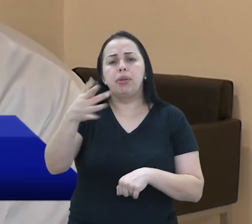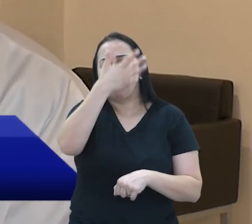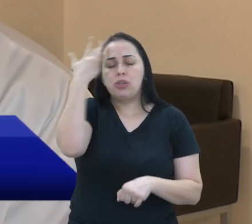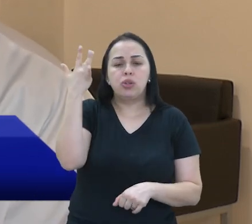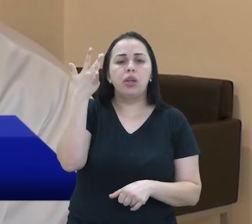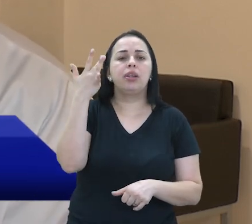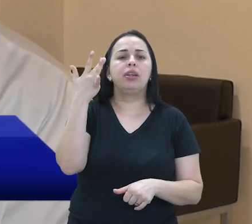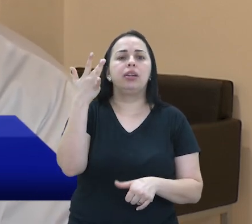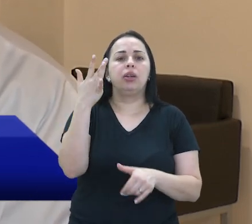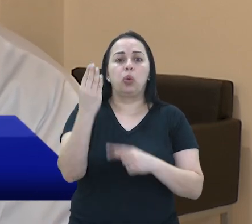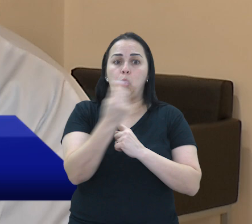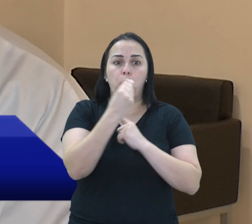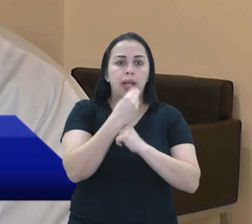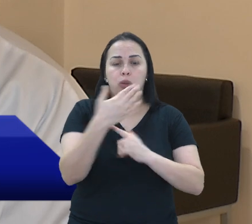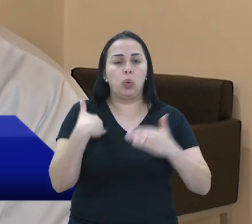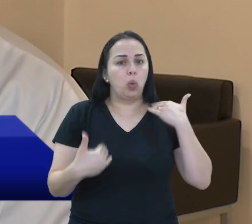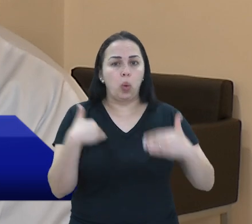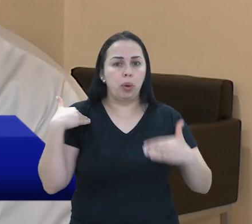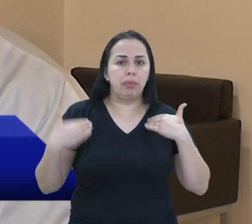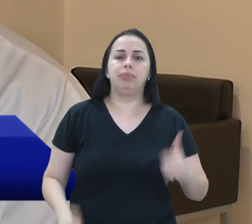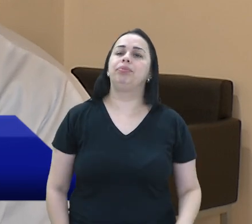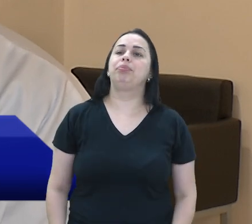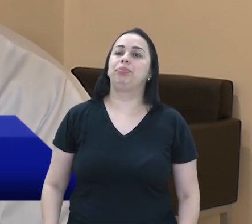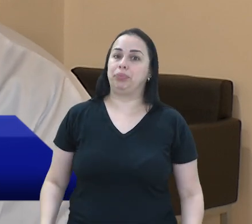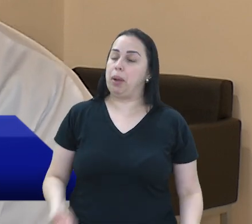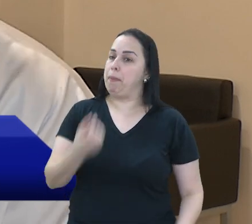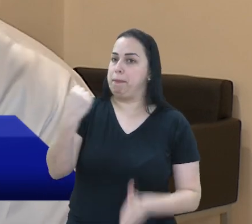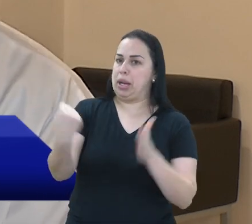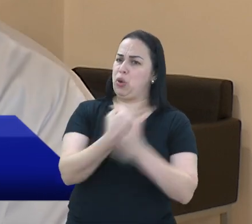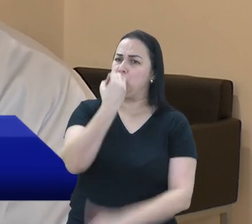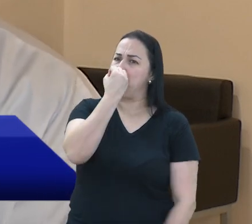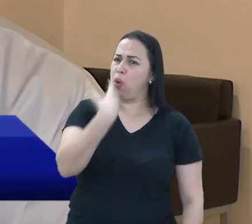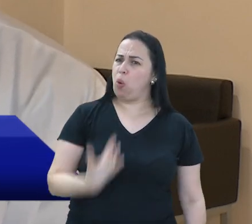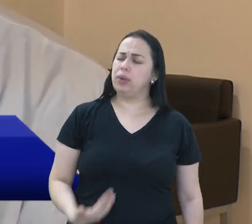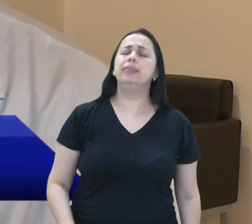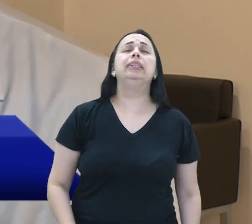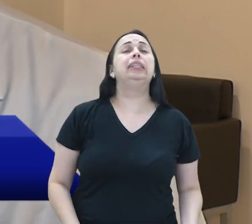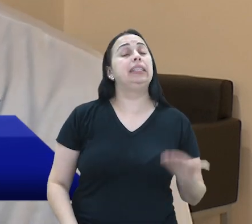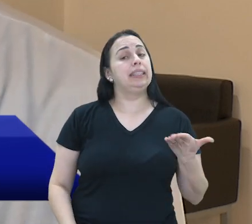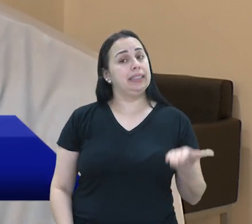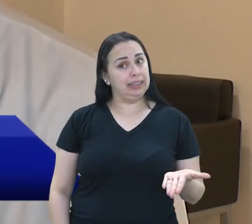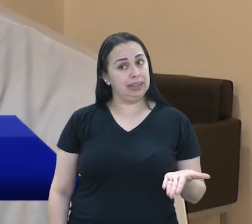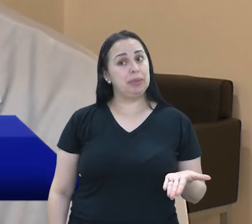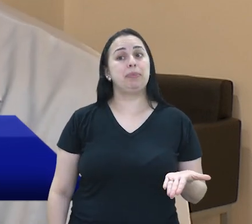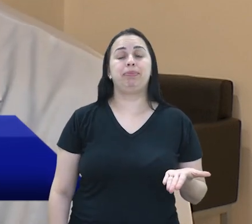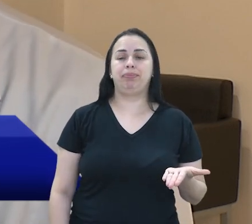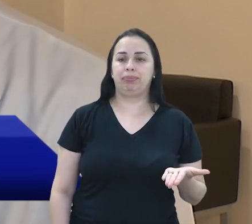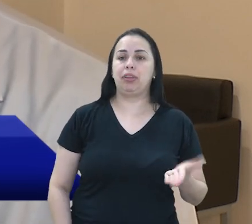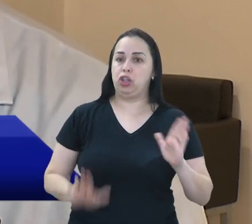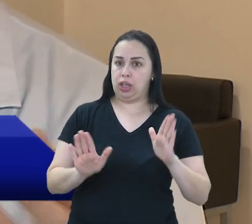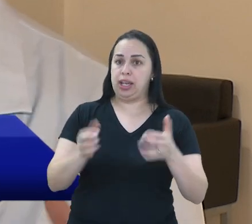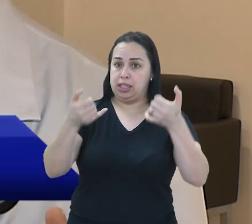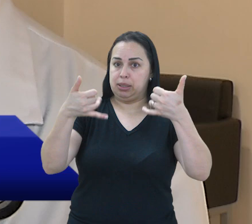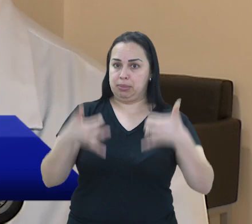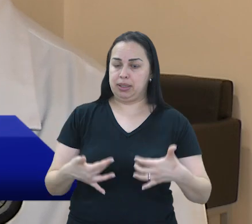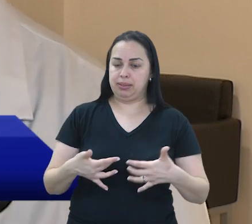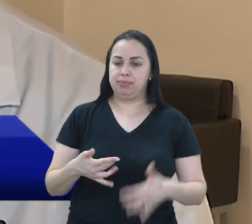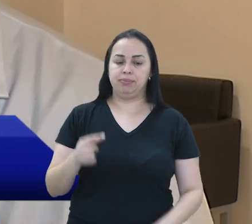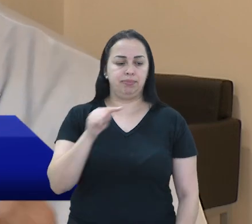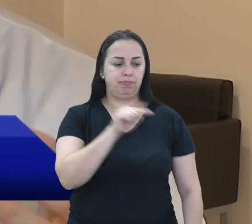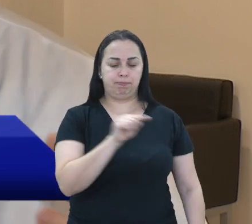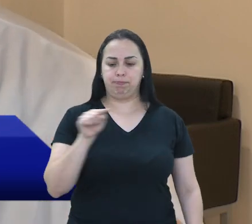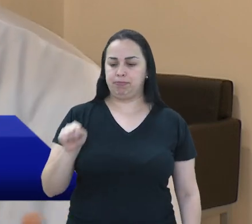pessoas poderem fazer essa prevenção também durante esse período? Boa pergunta. Então, assim como eu falei